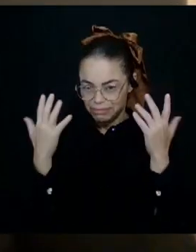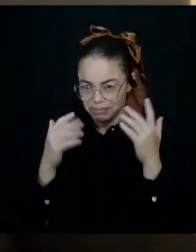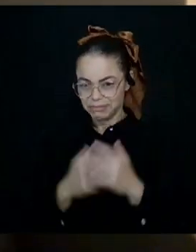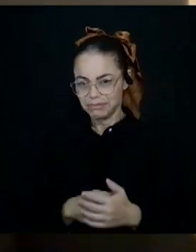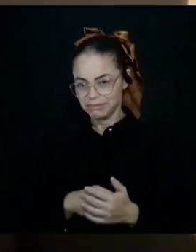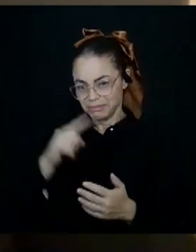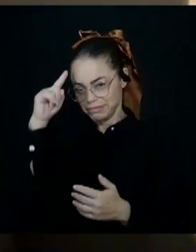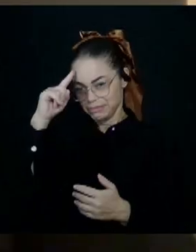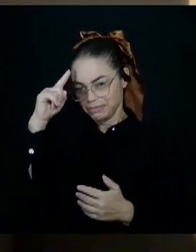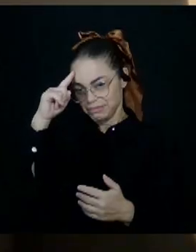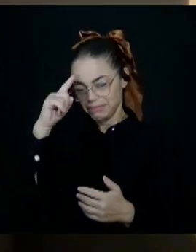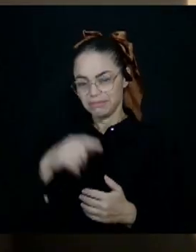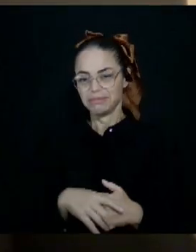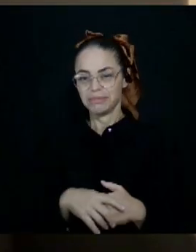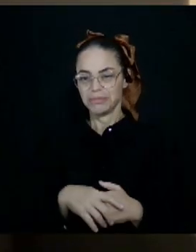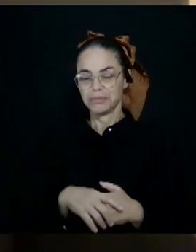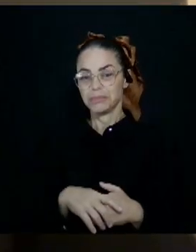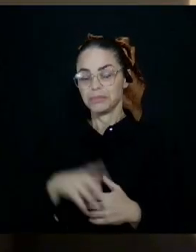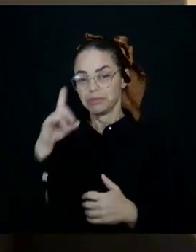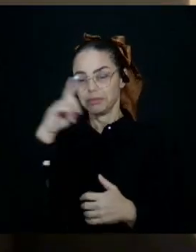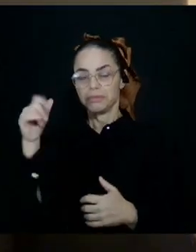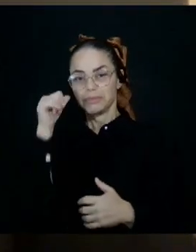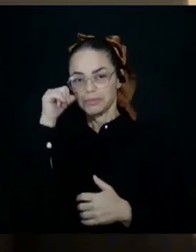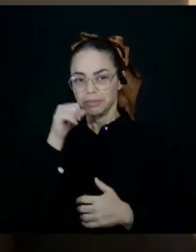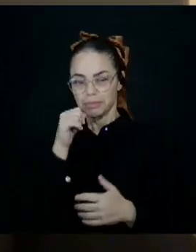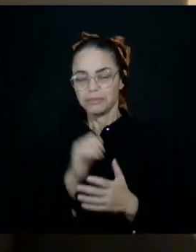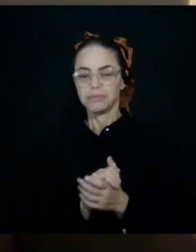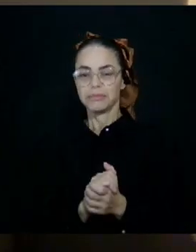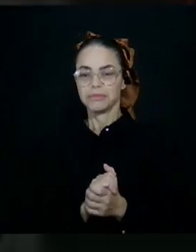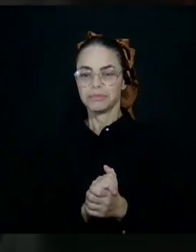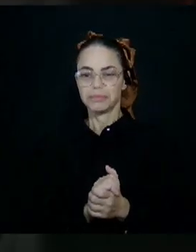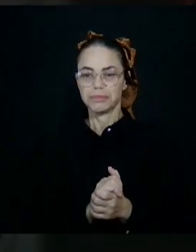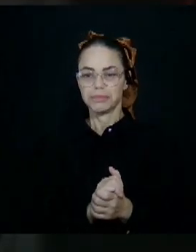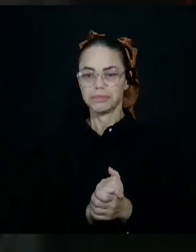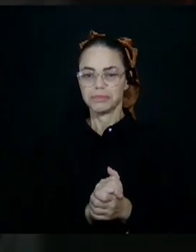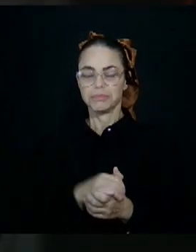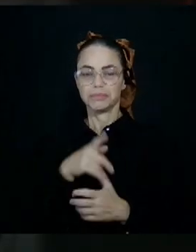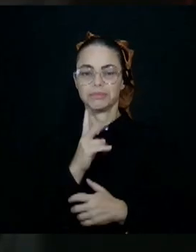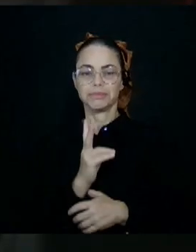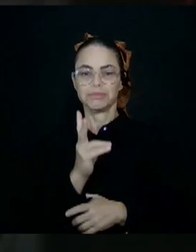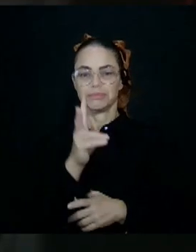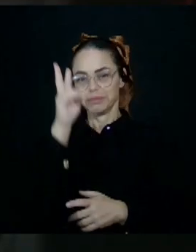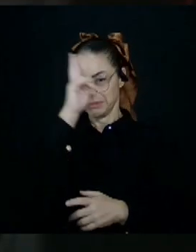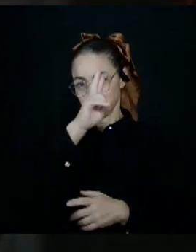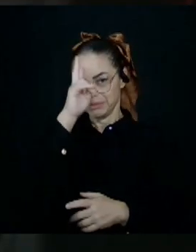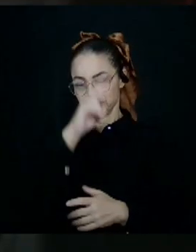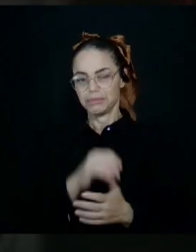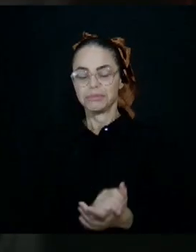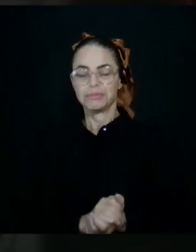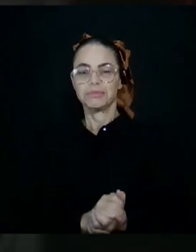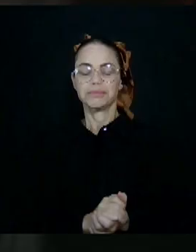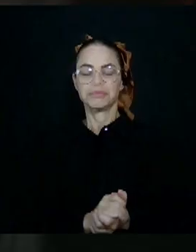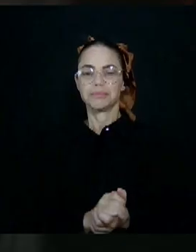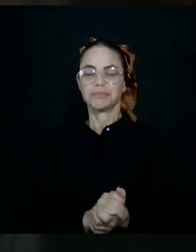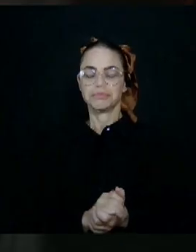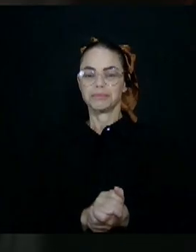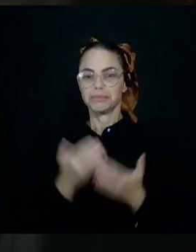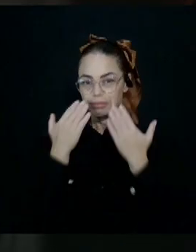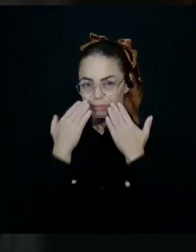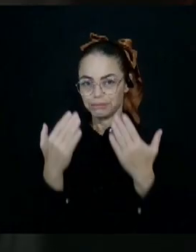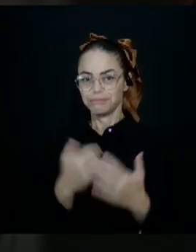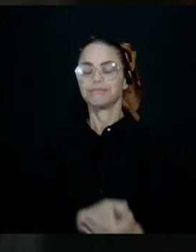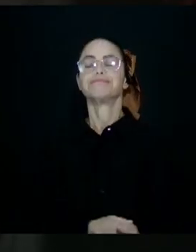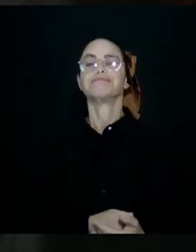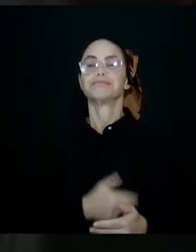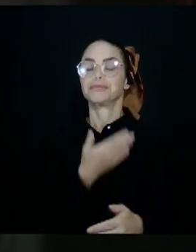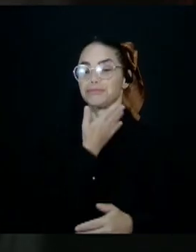que é o Dia da Mulher, tem que trazer isso sempre à tona. Maravilha, já viu que vai render muito esse bate-papo